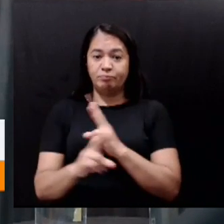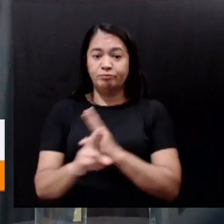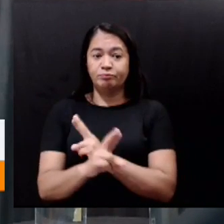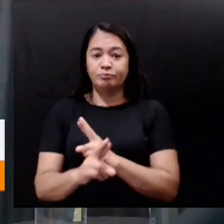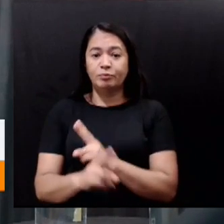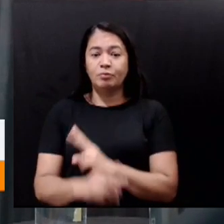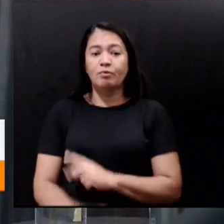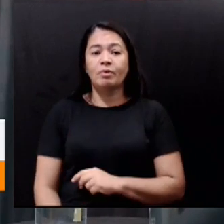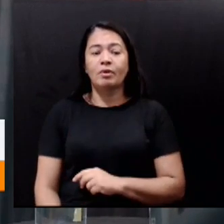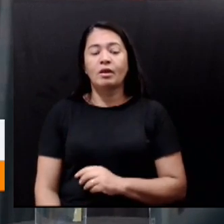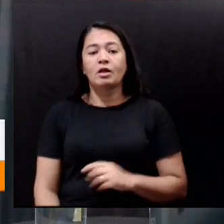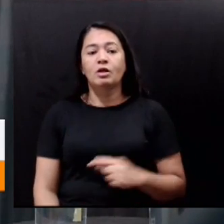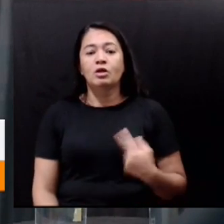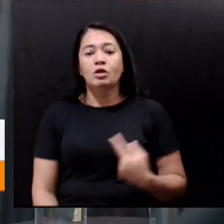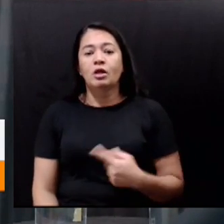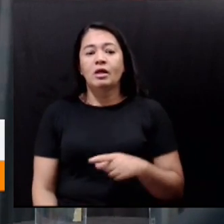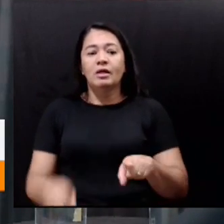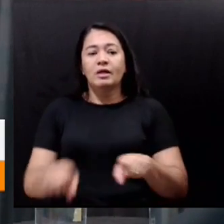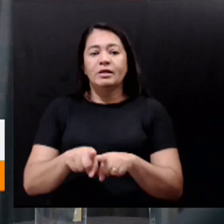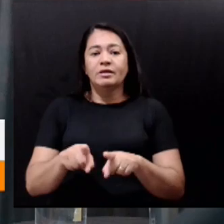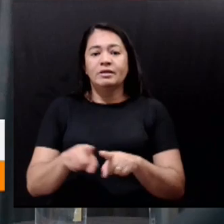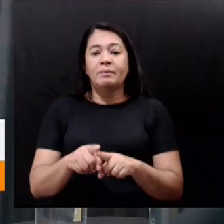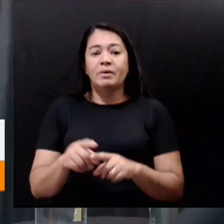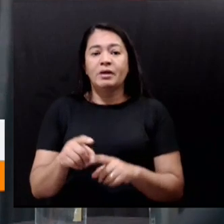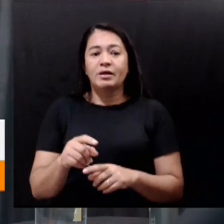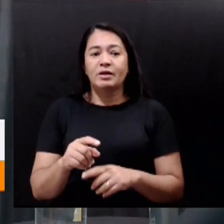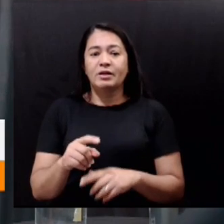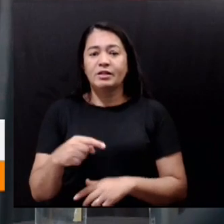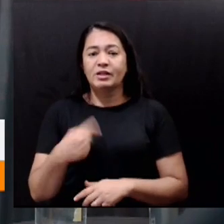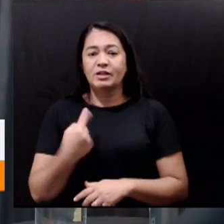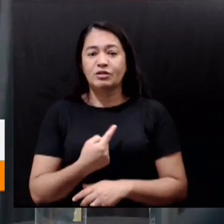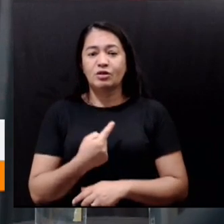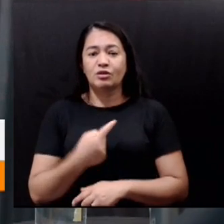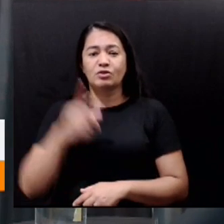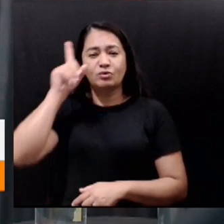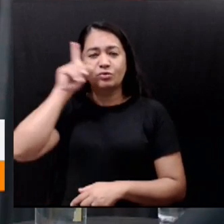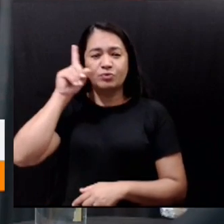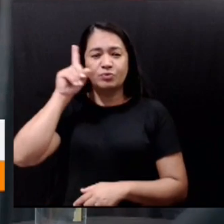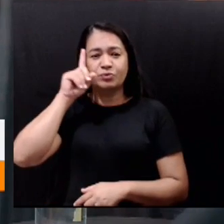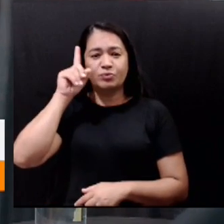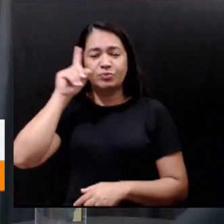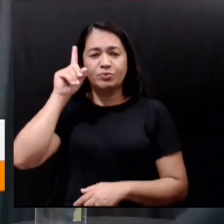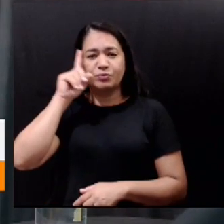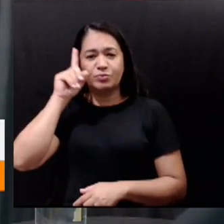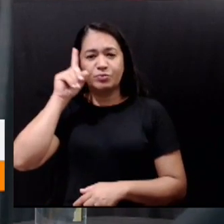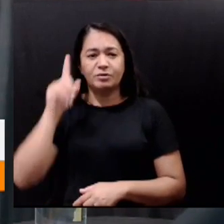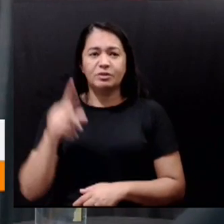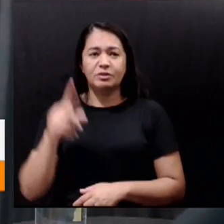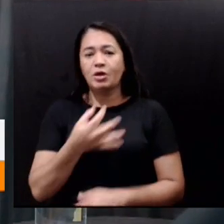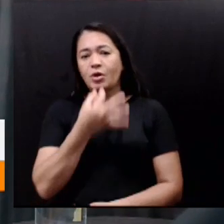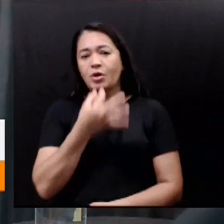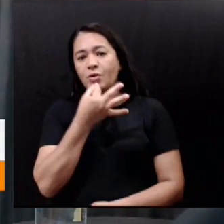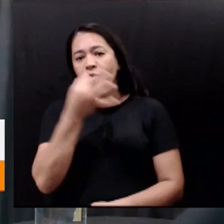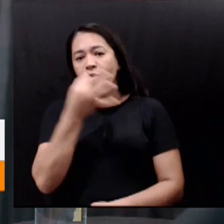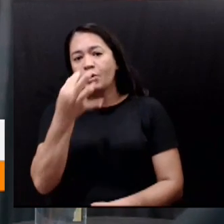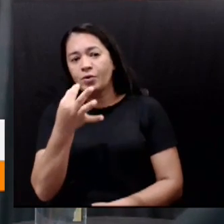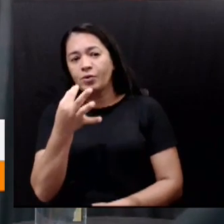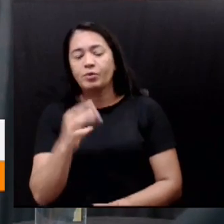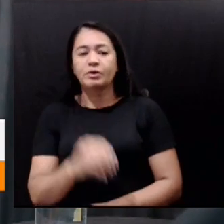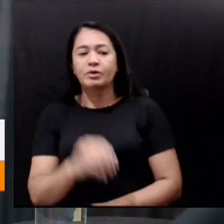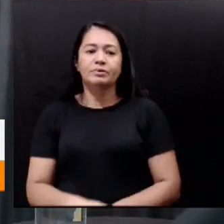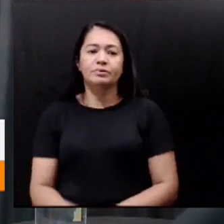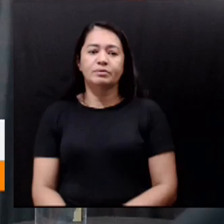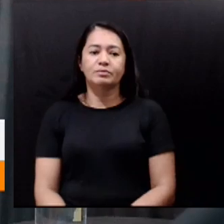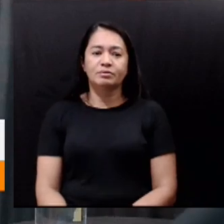também estar muito imerso nas nossas próprias rotinas, né? Essa coisa eu acho um pouco que até o Fagner comentou, de ter que dar conta